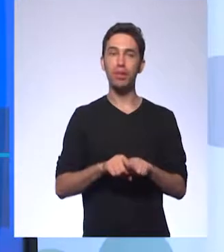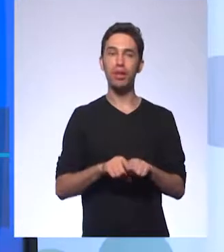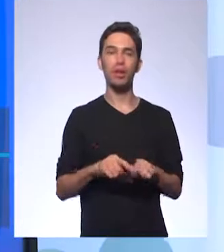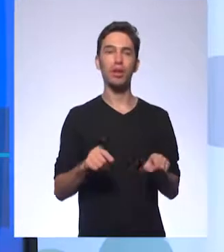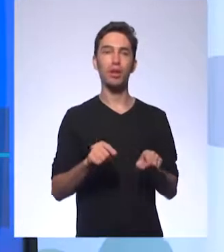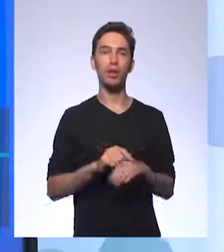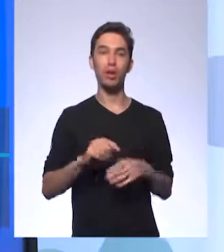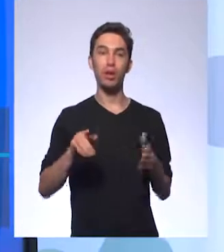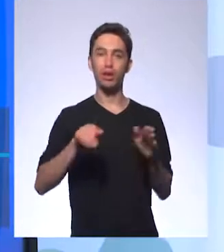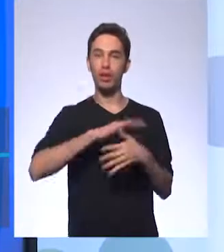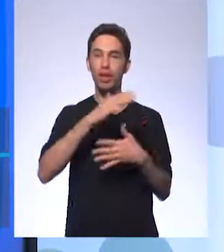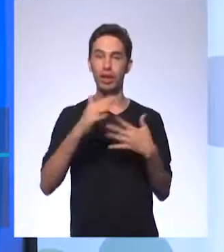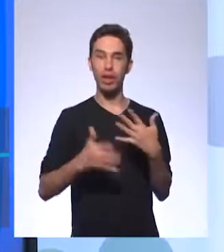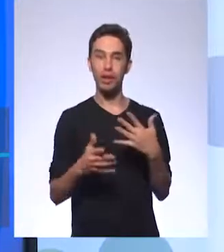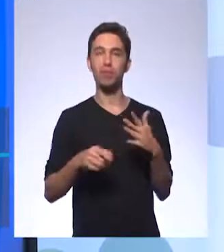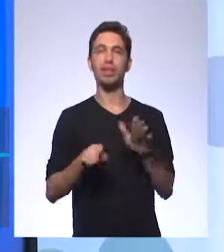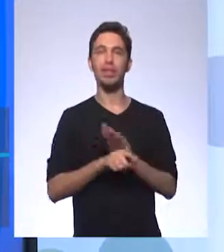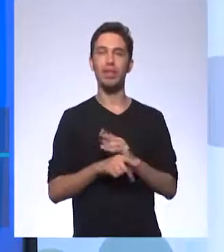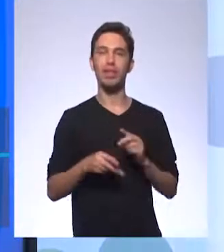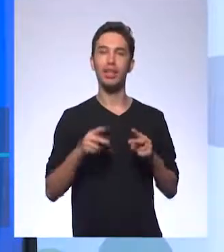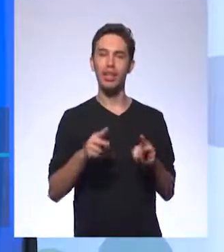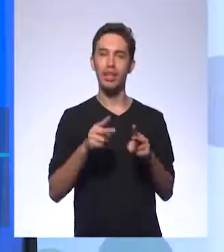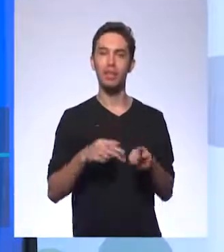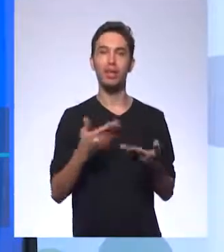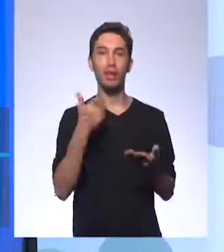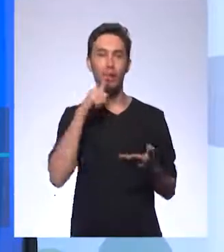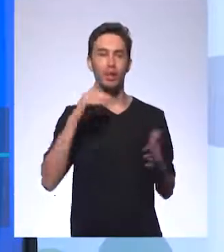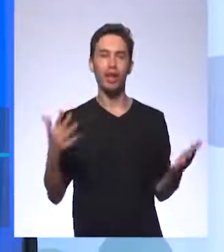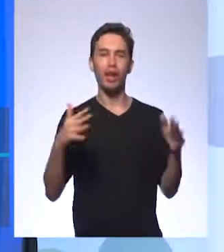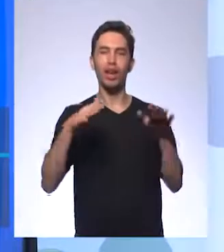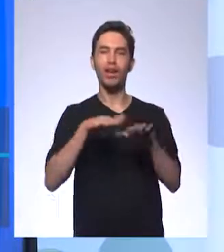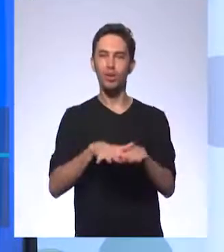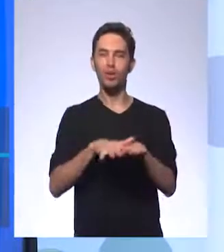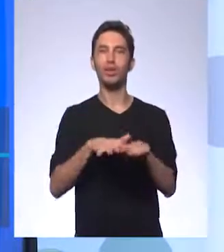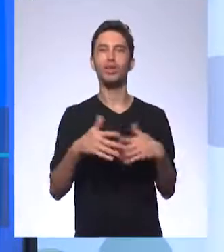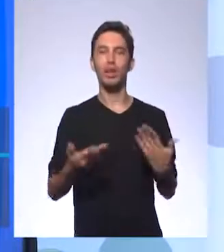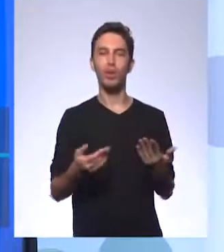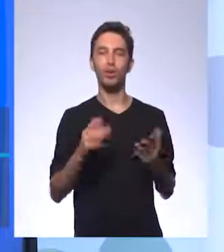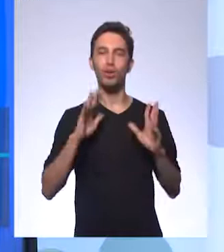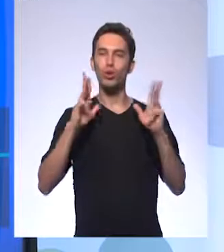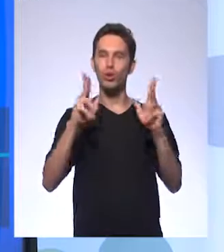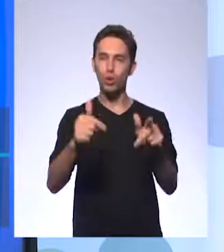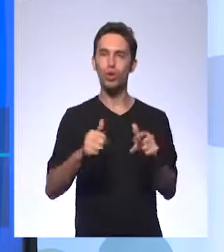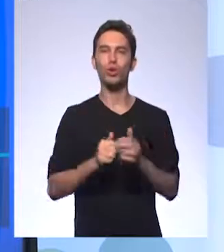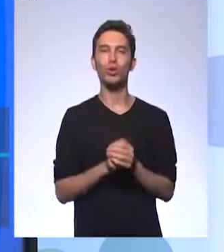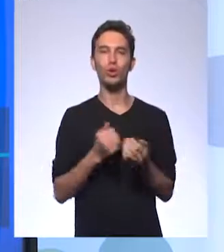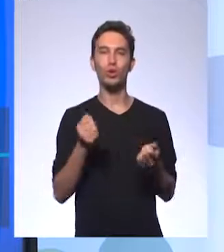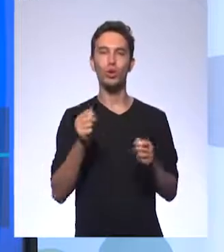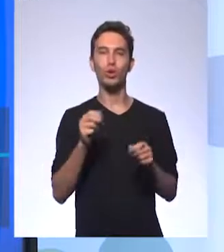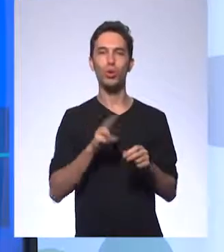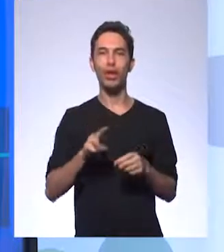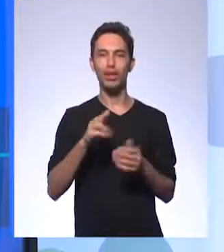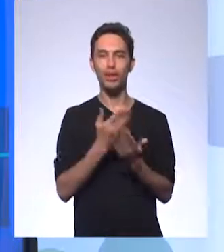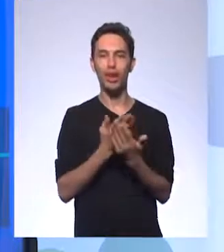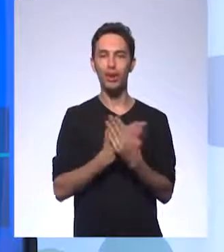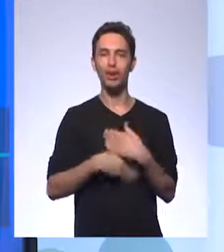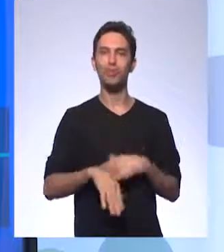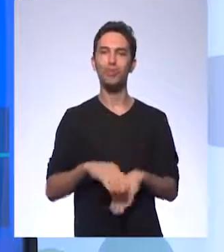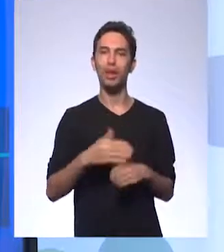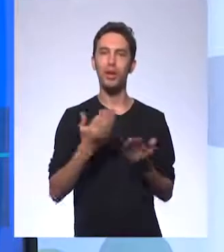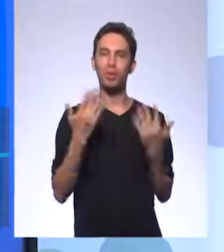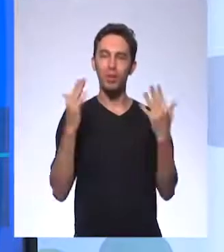meninas do Libras, que favorece essa inclusão aí de todos com as aulas. Então, nós temos